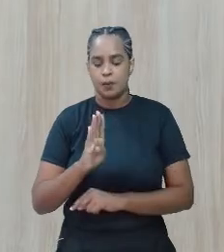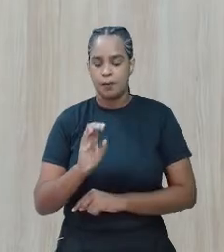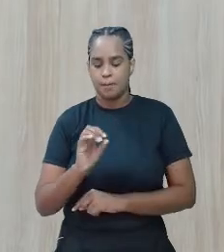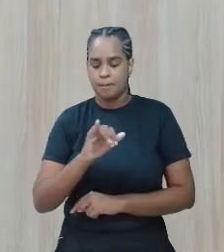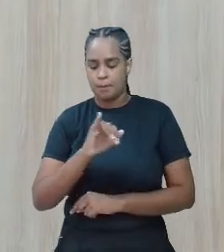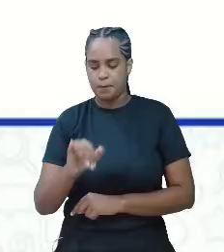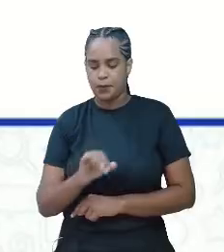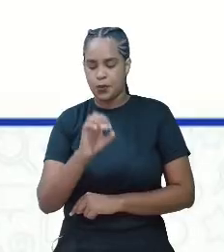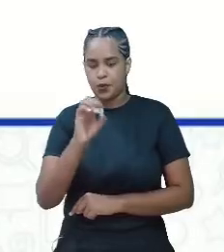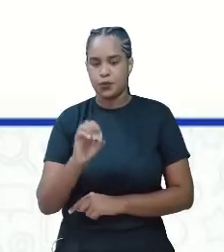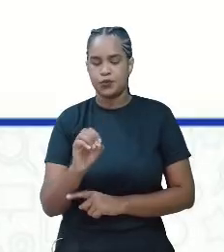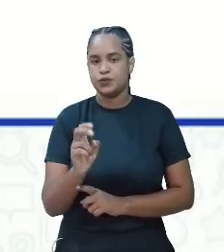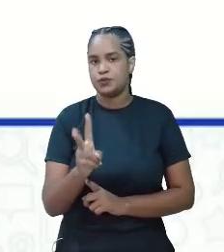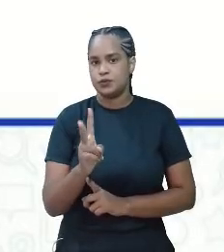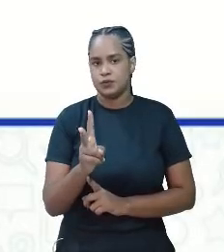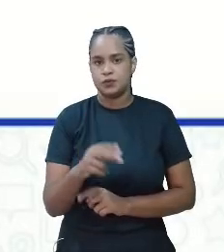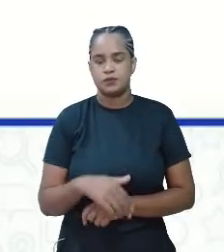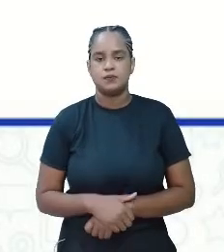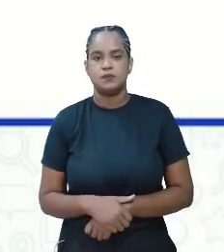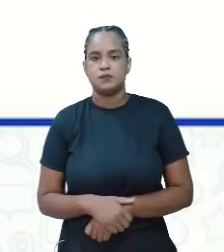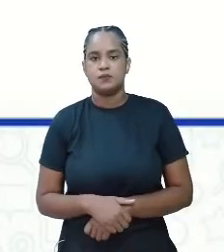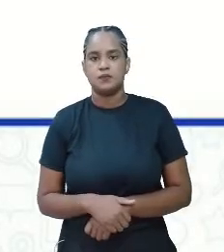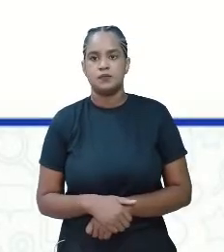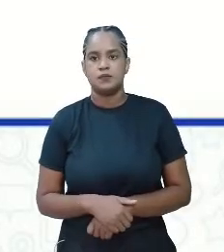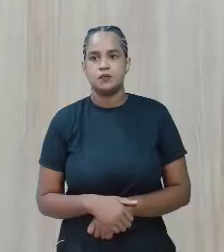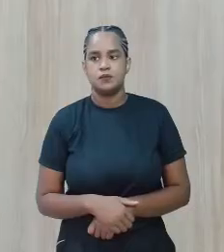dos instrumentos de corda tem um bojo.